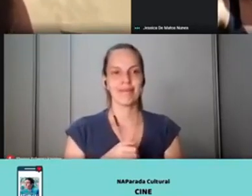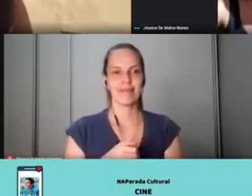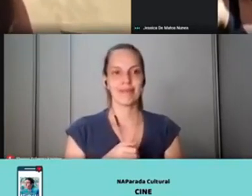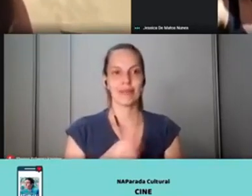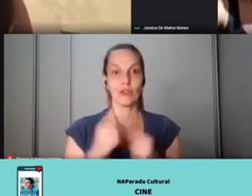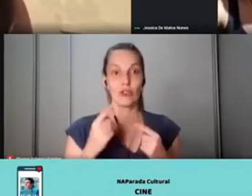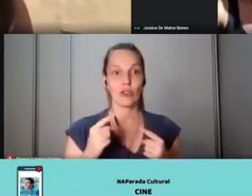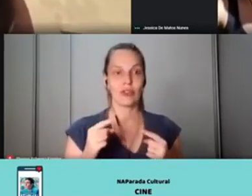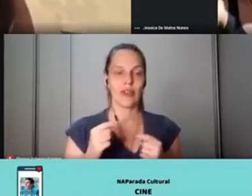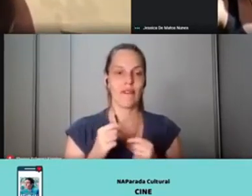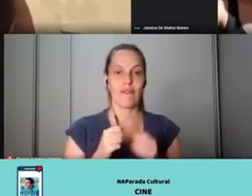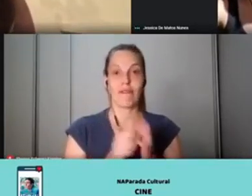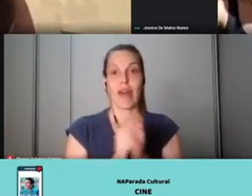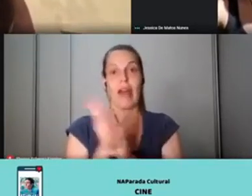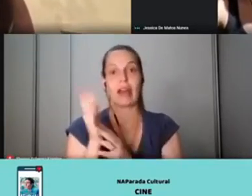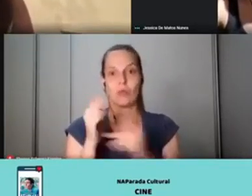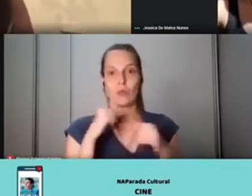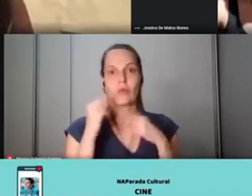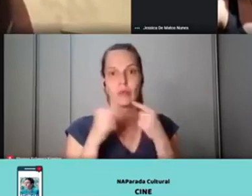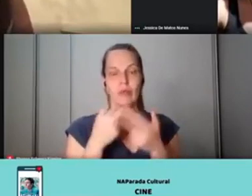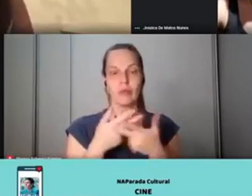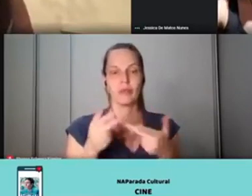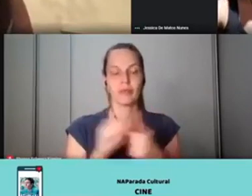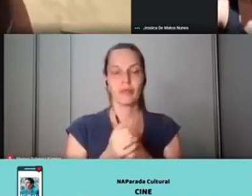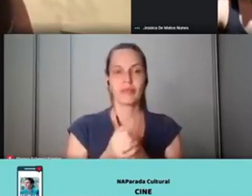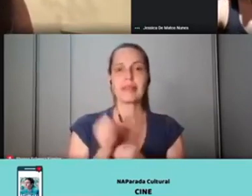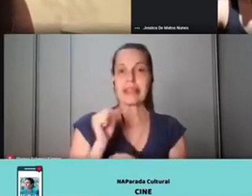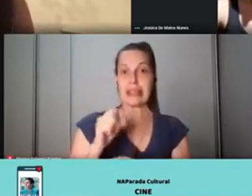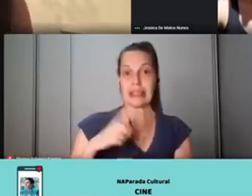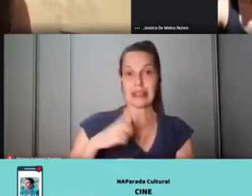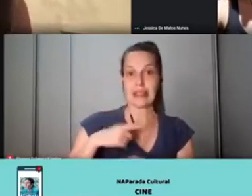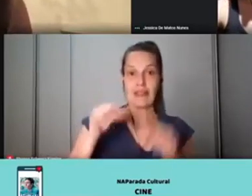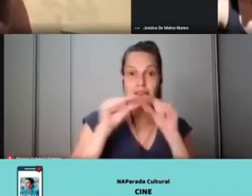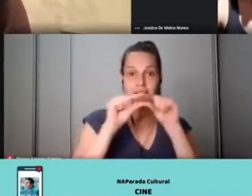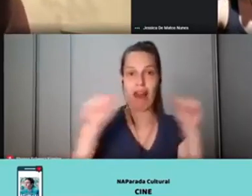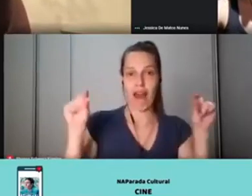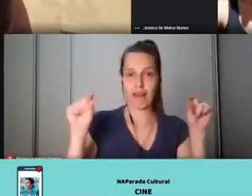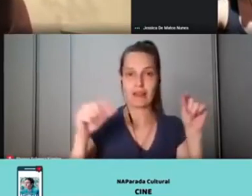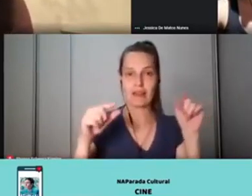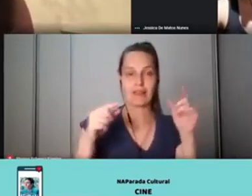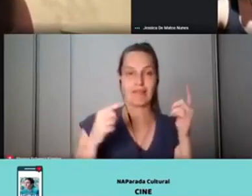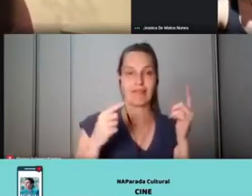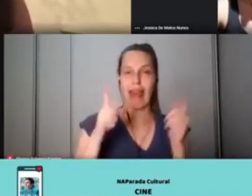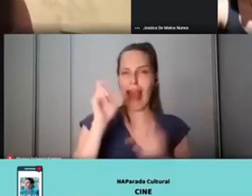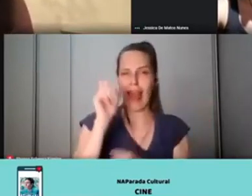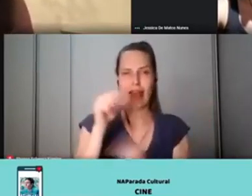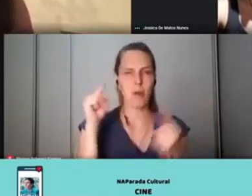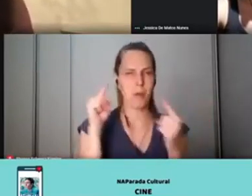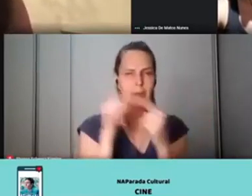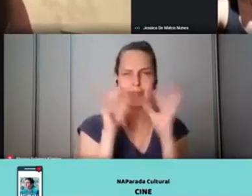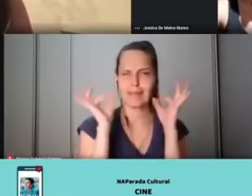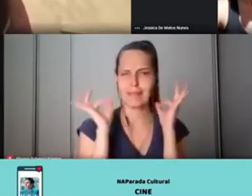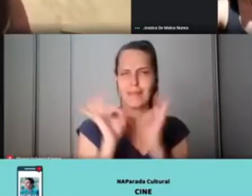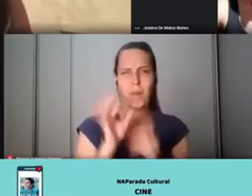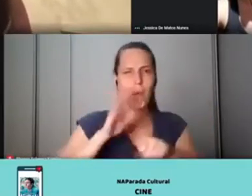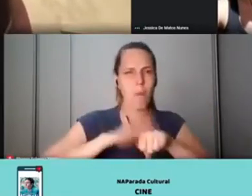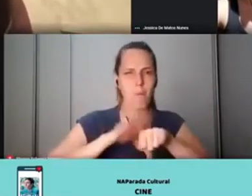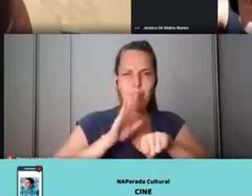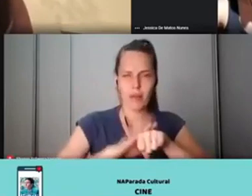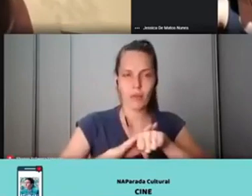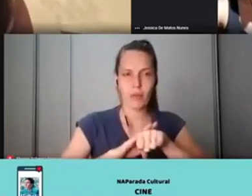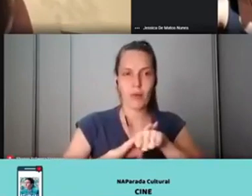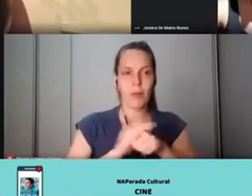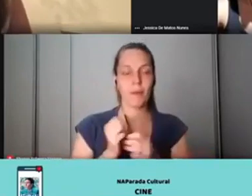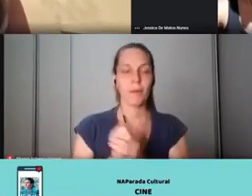são muitas, né? Tem uma frase que eu acho que representa bem esse momento, assim, e principalmente o que a gente está falando, que ele trouxe, né? Quando o